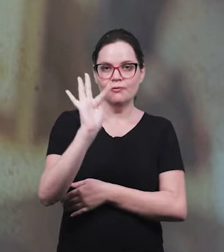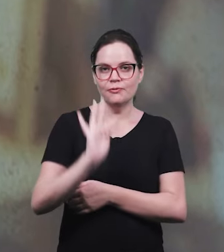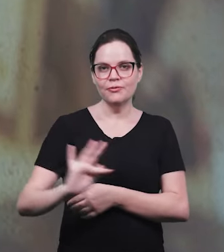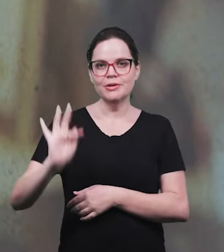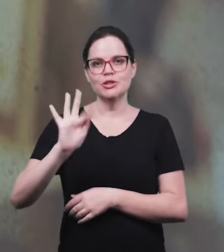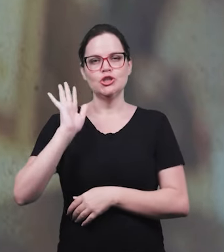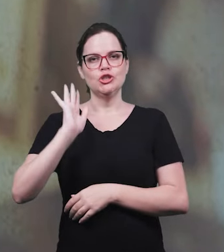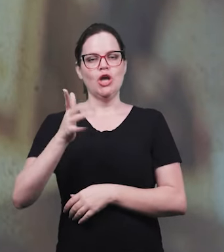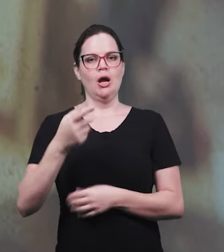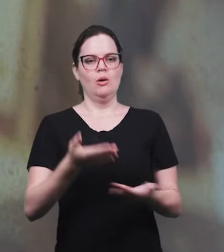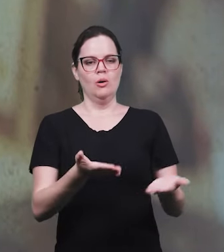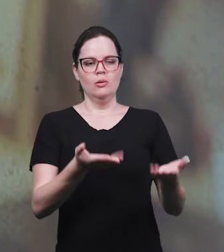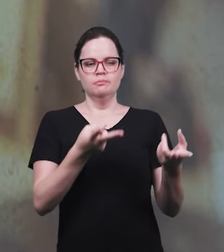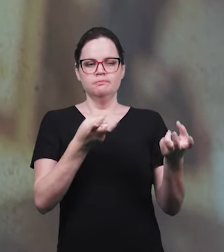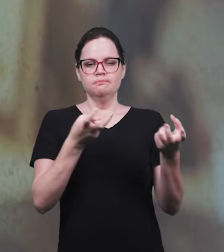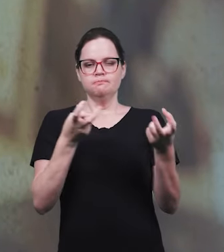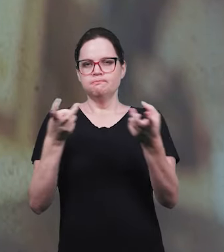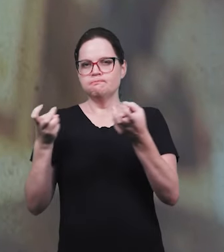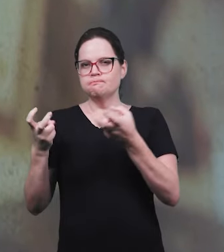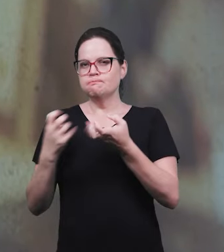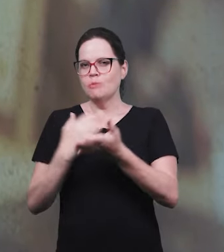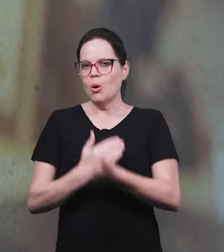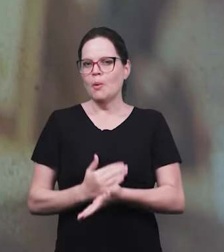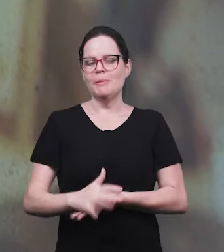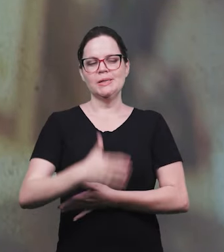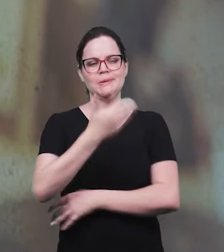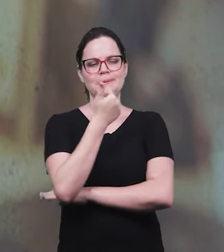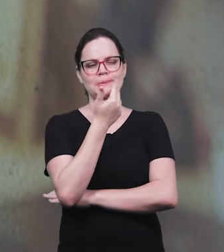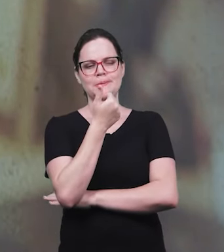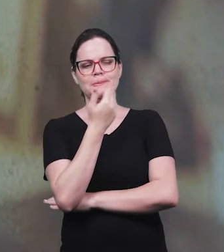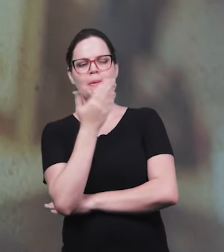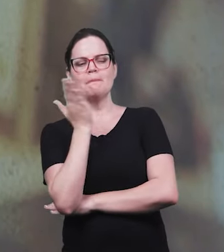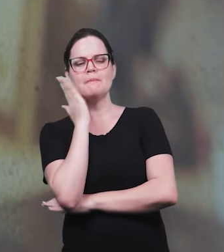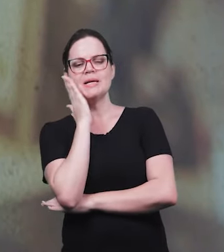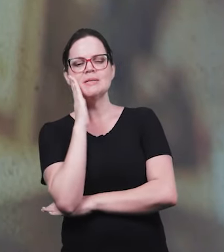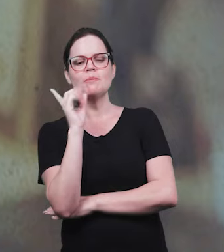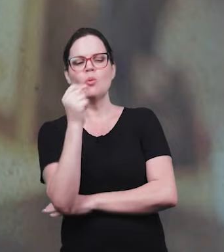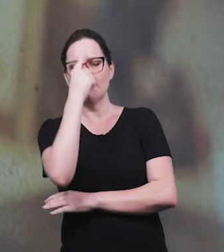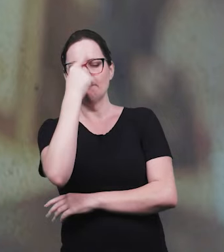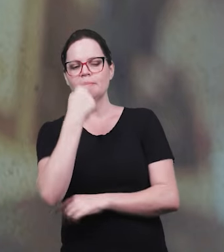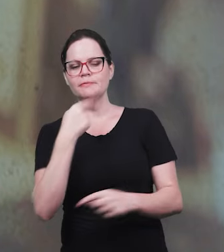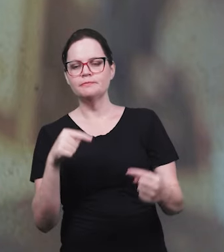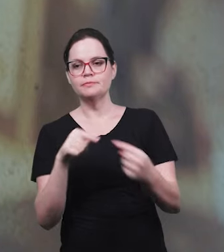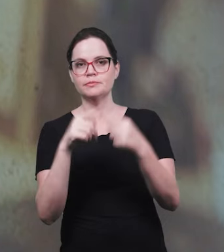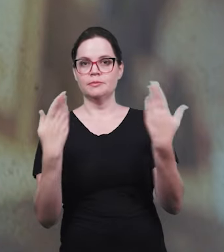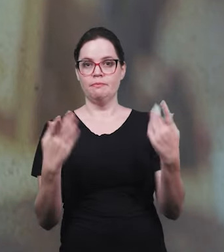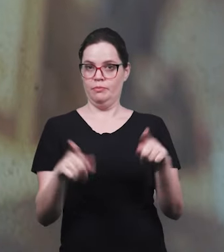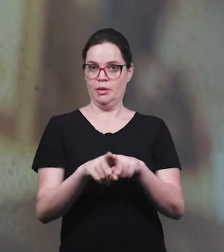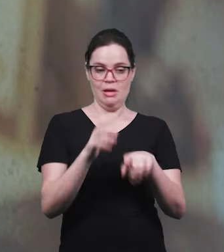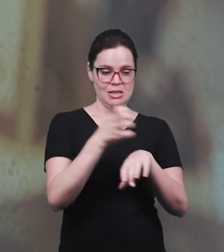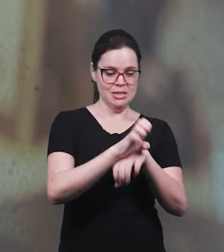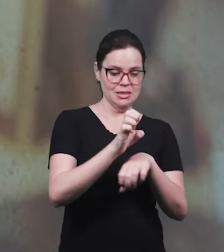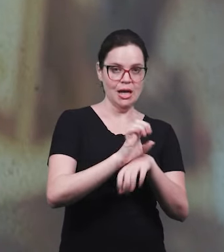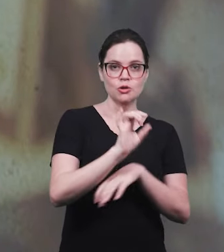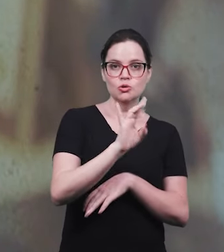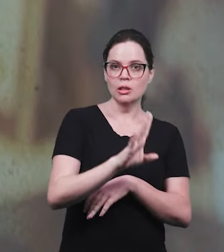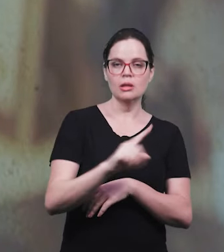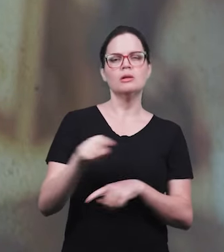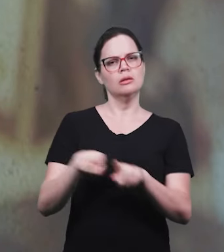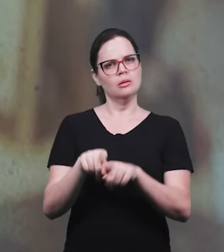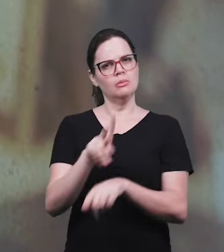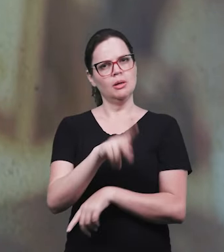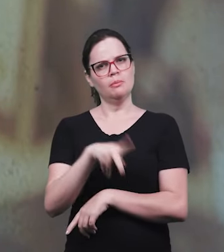mais você se interessar, procurar saber, e não só nos estágios, os próprios professores. Tem um professor que é juiz,